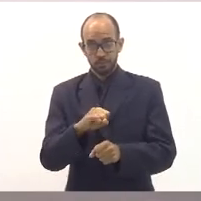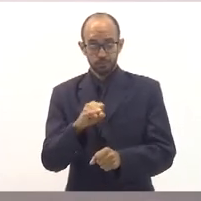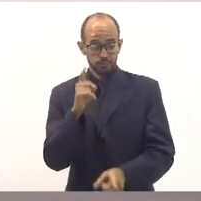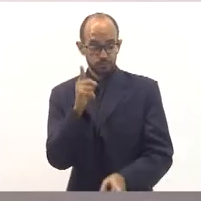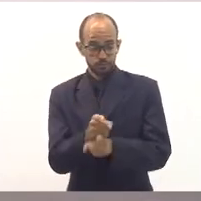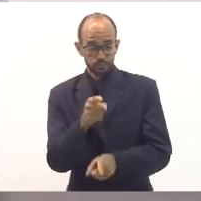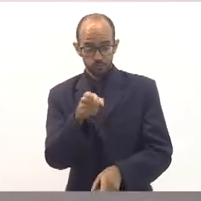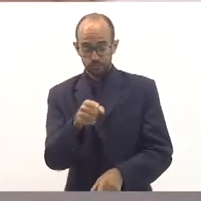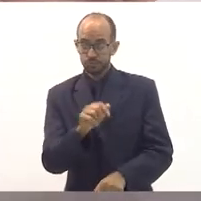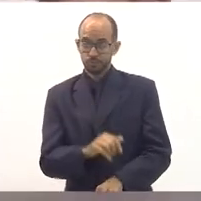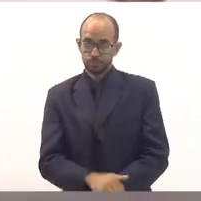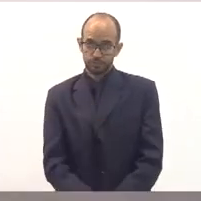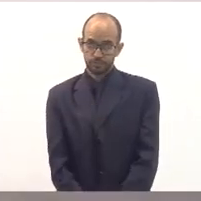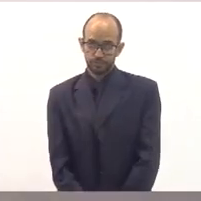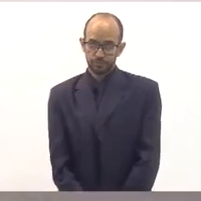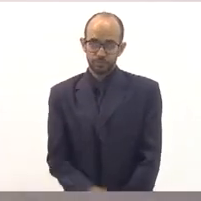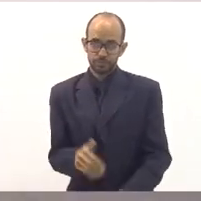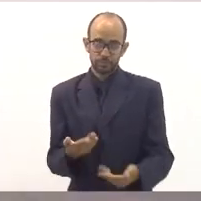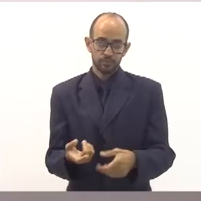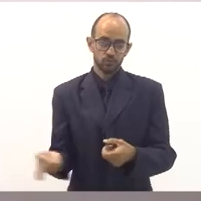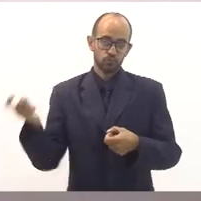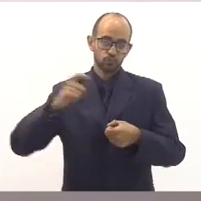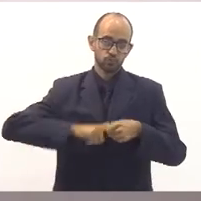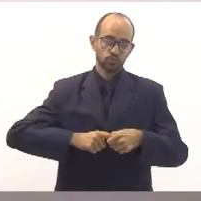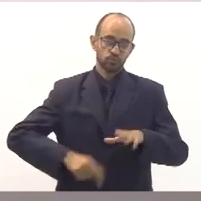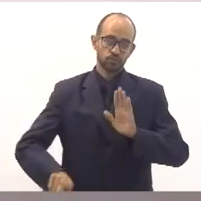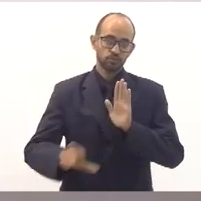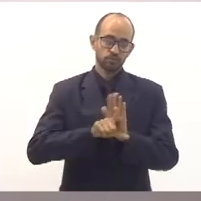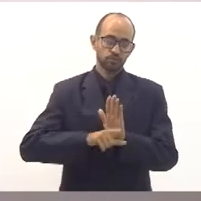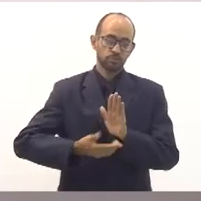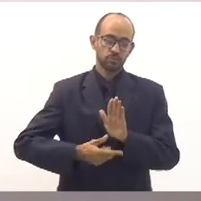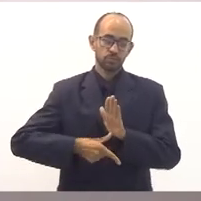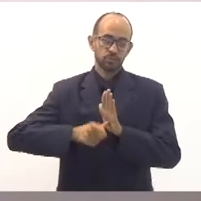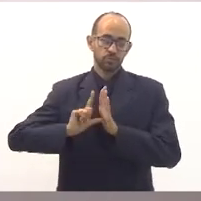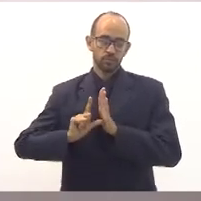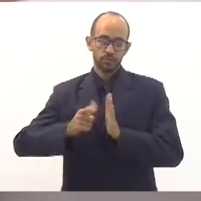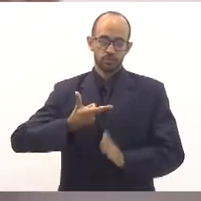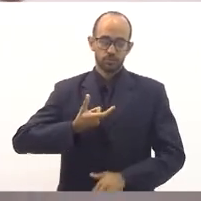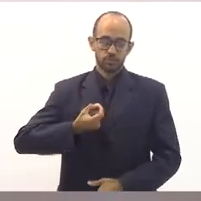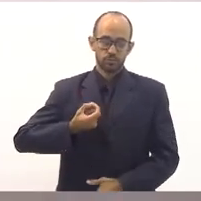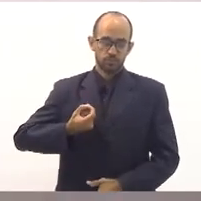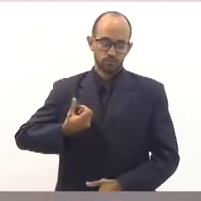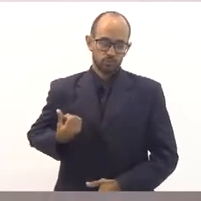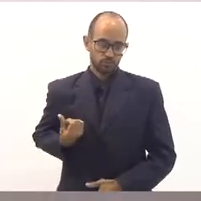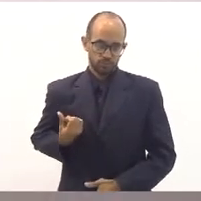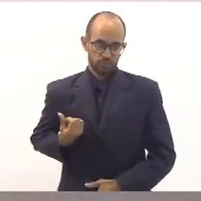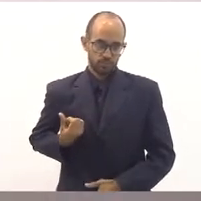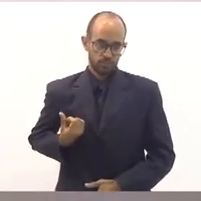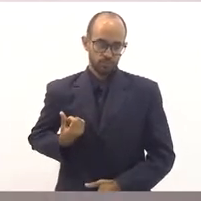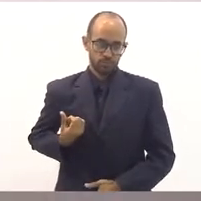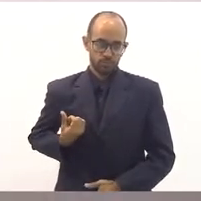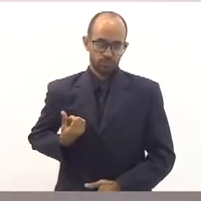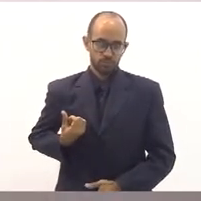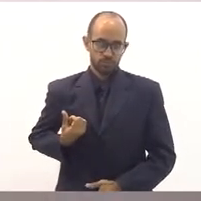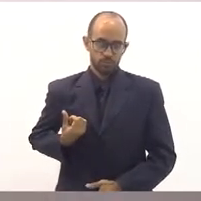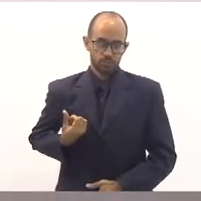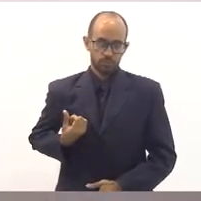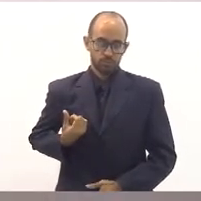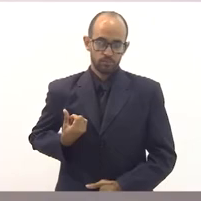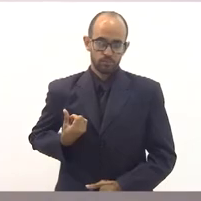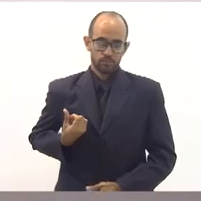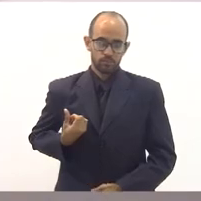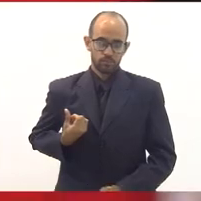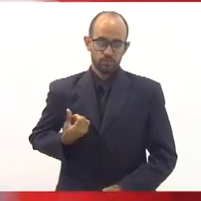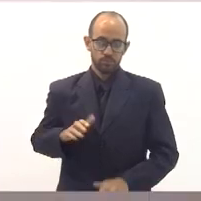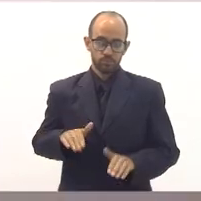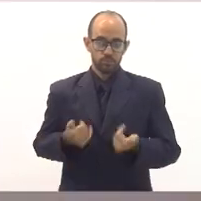pegos então a gente volta lá para ler diante 2006 vai tarde médio volta é pior pior André a gente